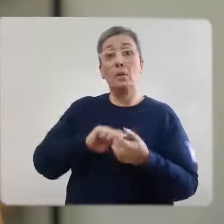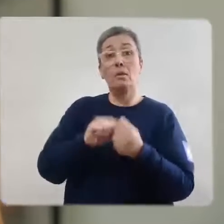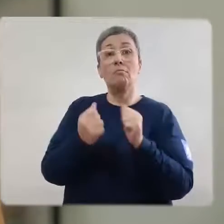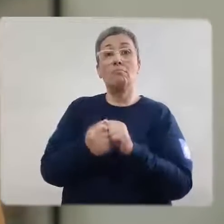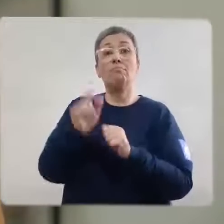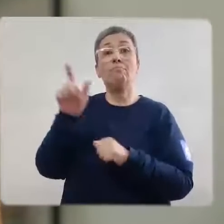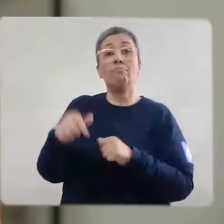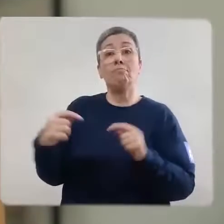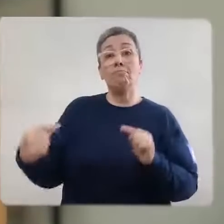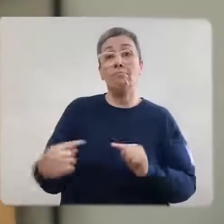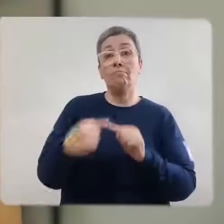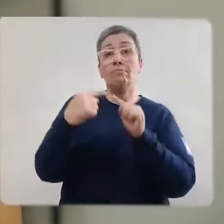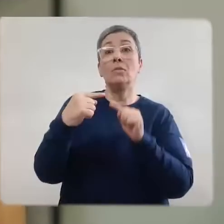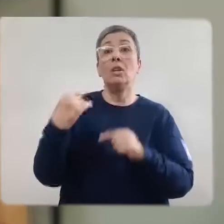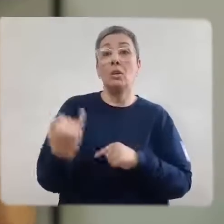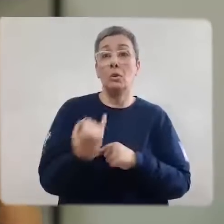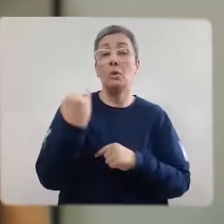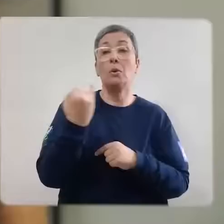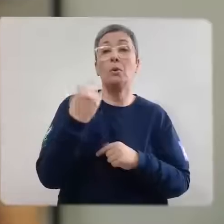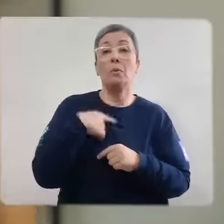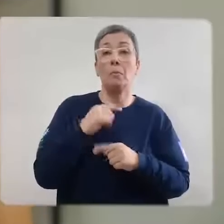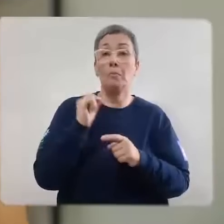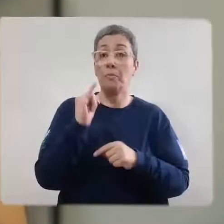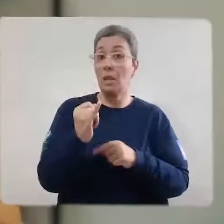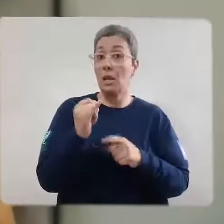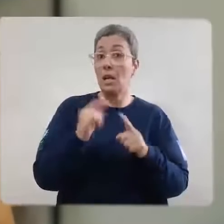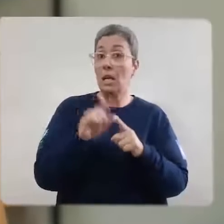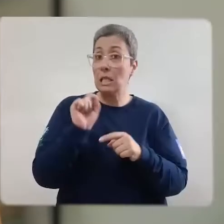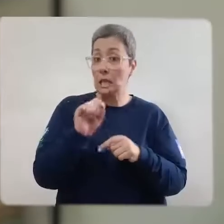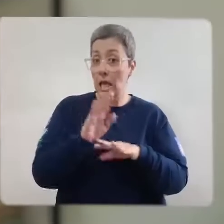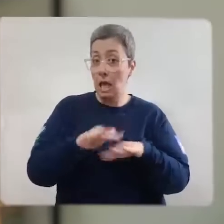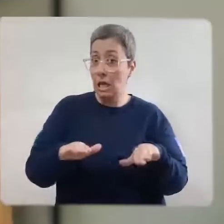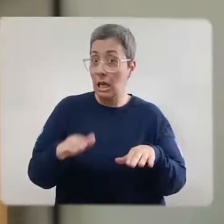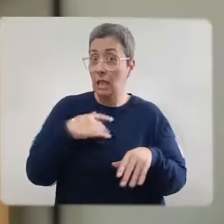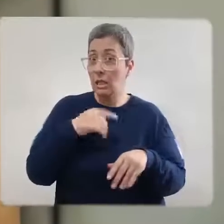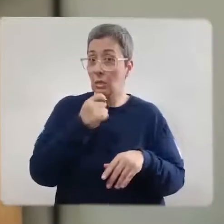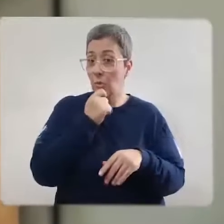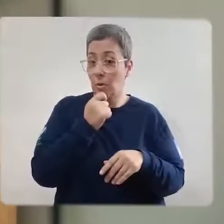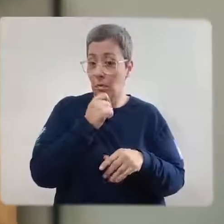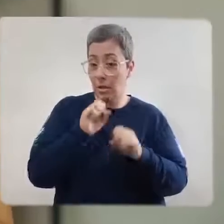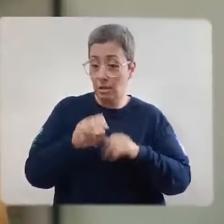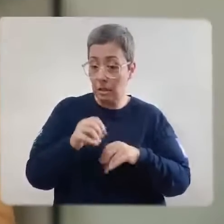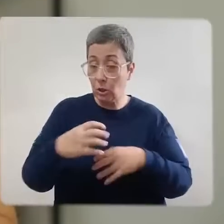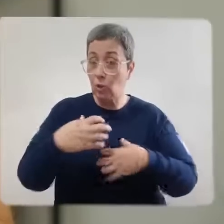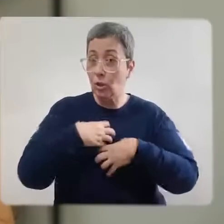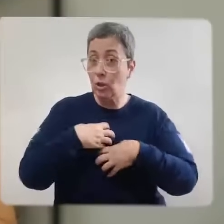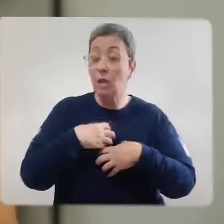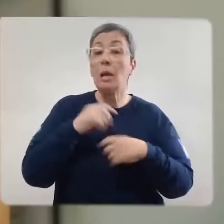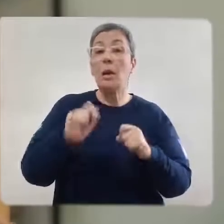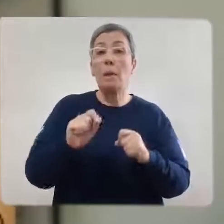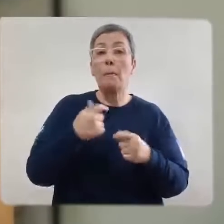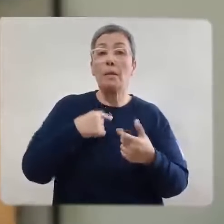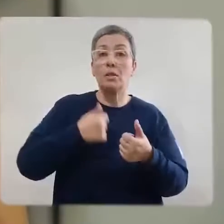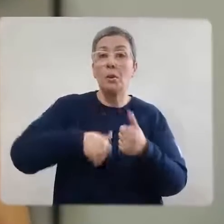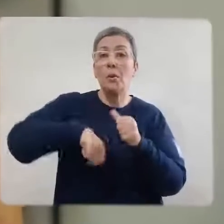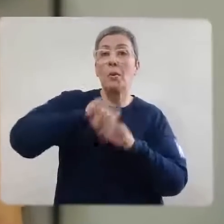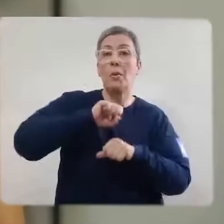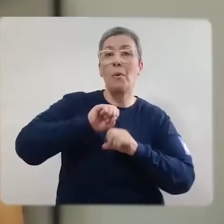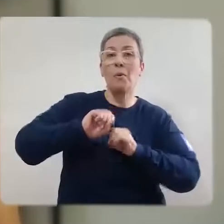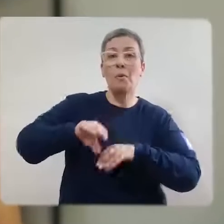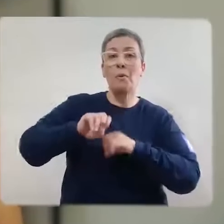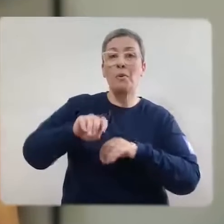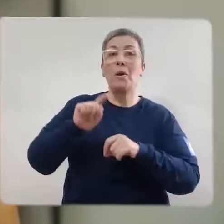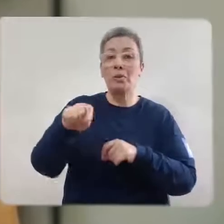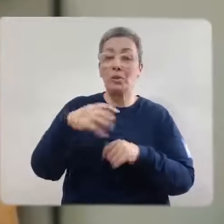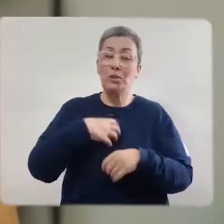me adequar. Então tem algo muito importante que diz assim: se a criança não aprende do jeito que eu ensino, então eu devo ensiná-la